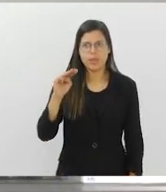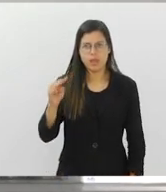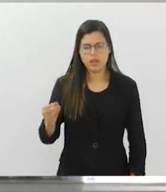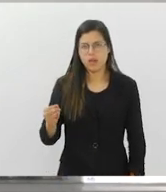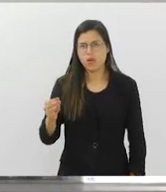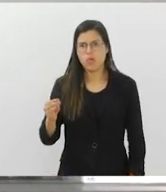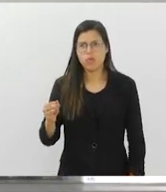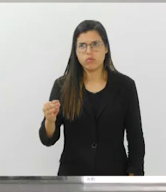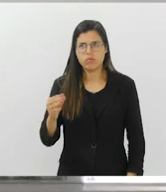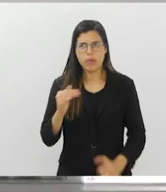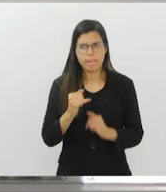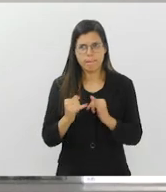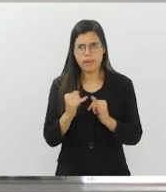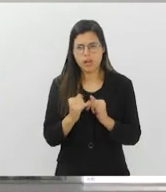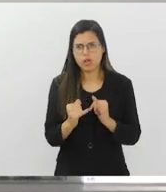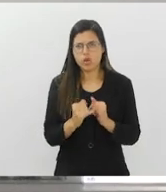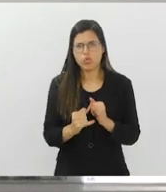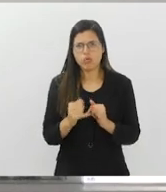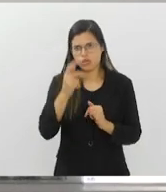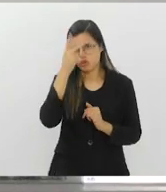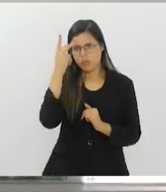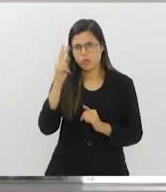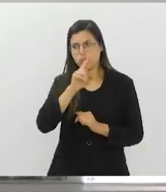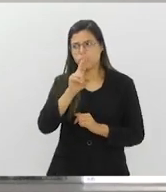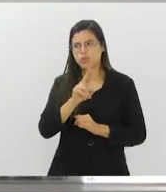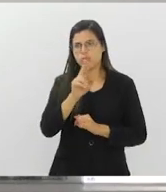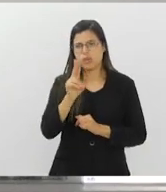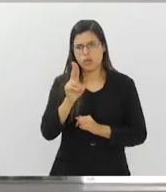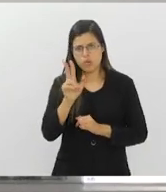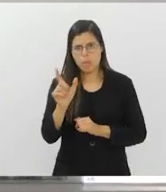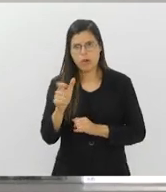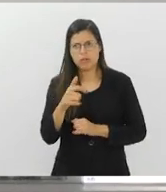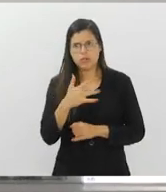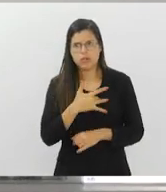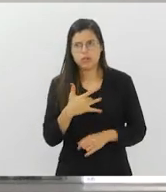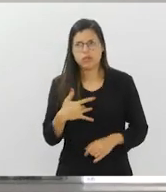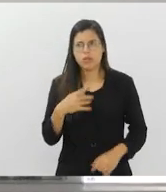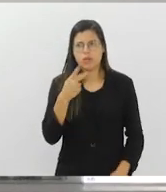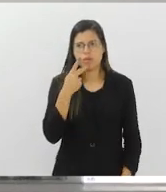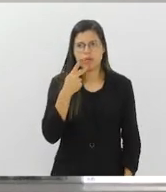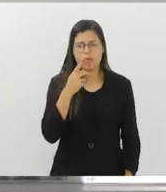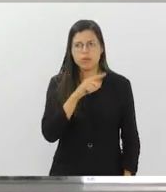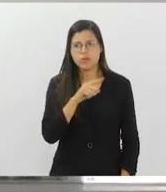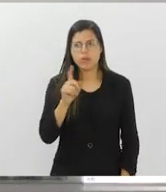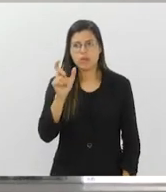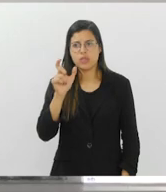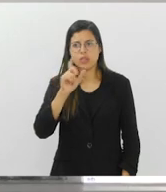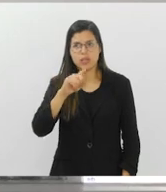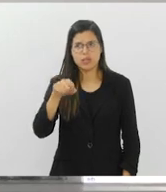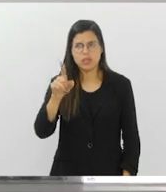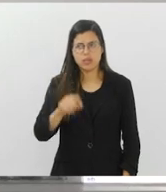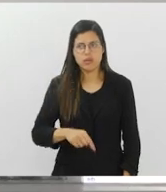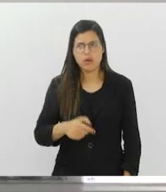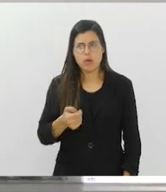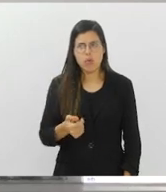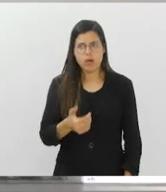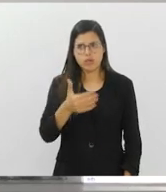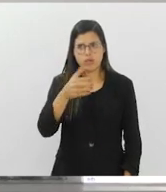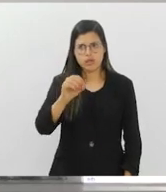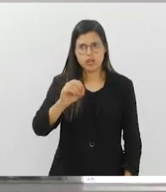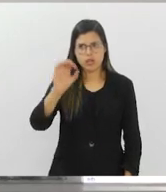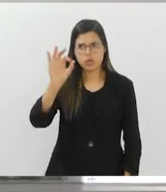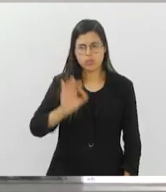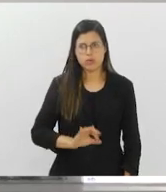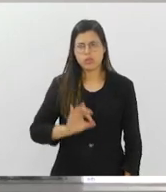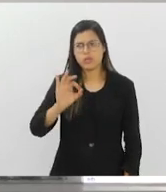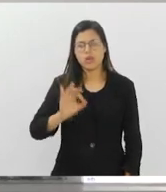clientes, com uma carta de 1,5 milhão de clientes, eu falo para vocês tranquilamente, eles cancelaram quase 10% dos planos de